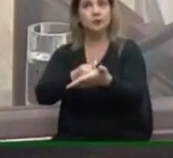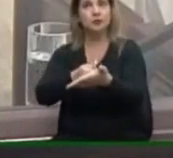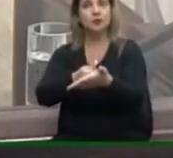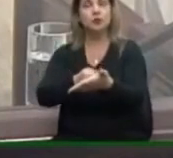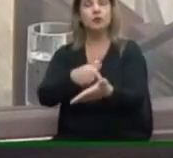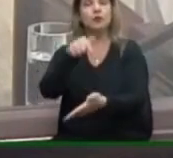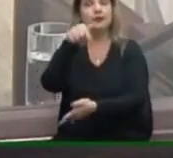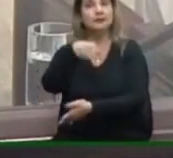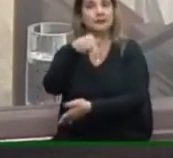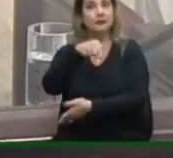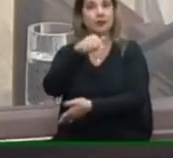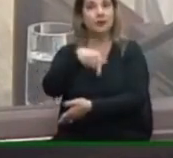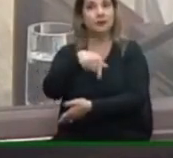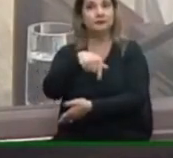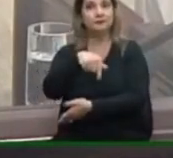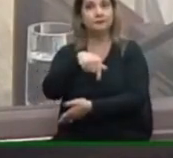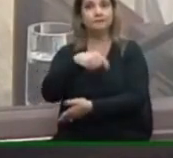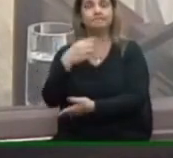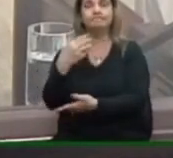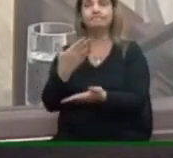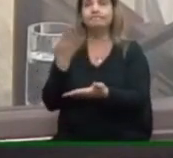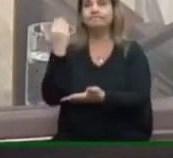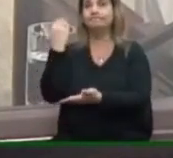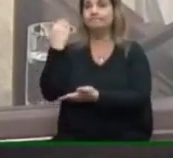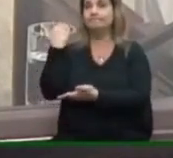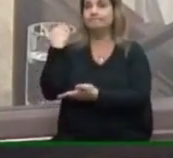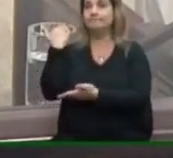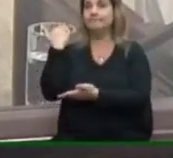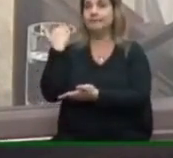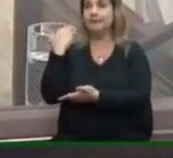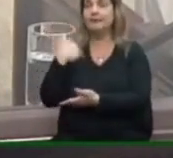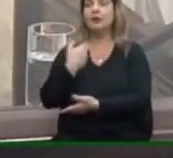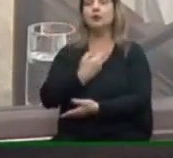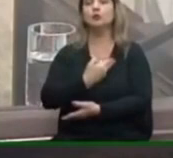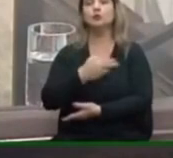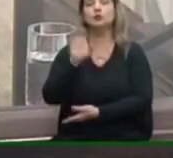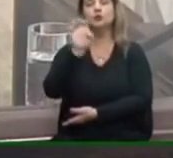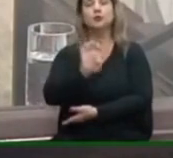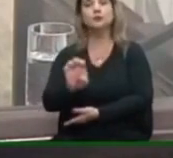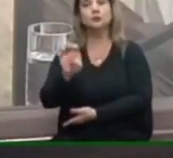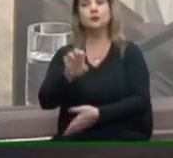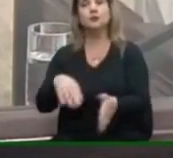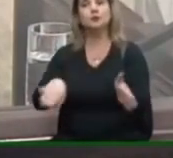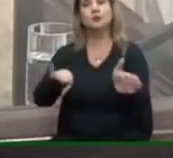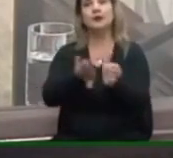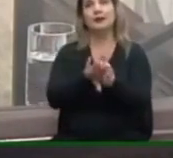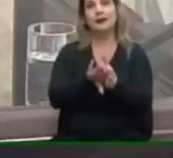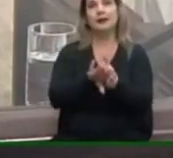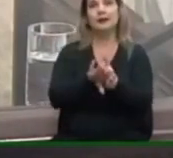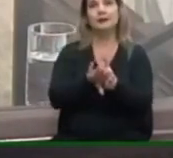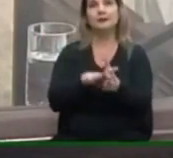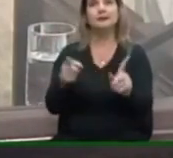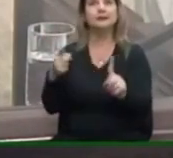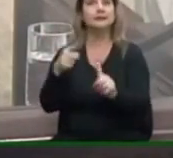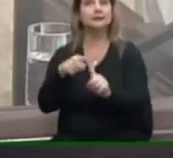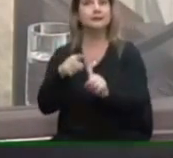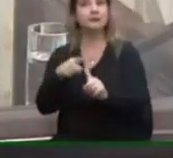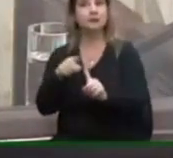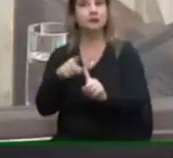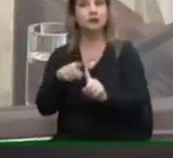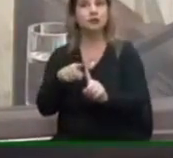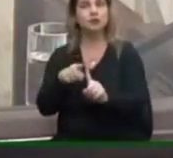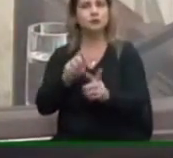aqueles que estavam aqui muito antes dos europeus chegarem E esse tipo